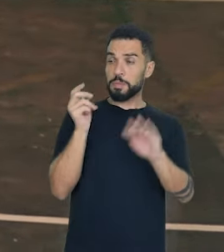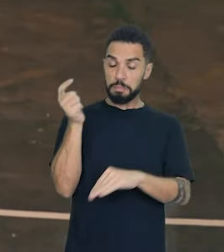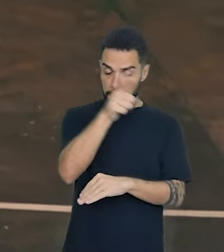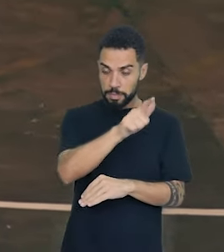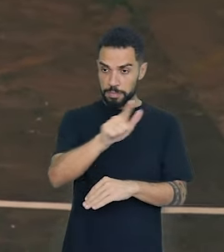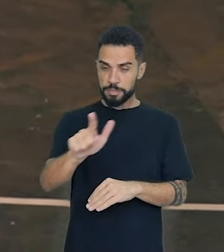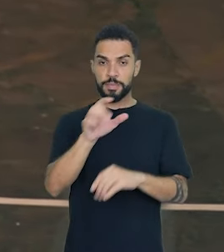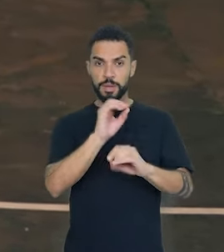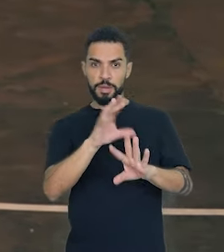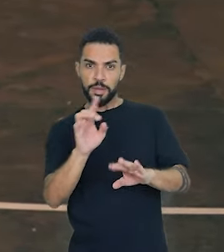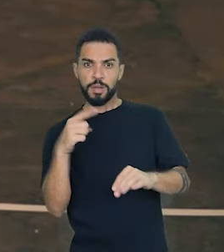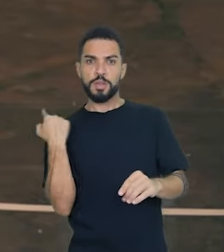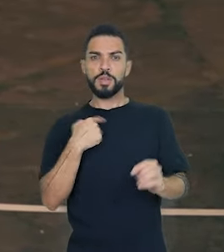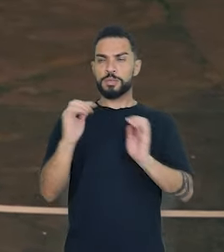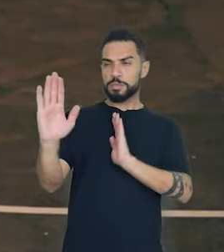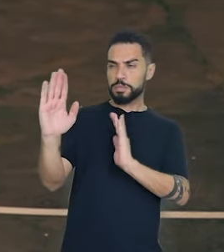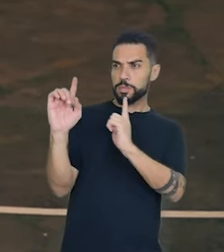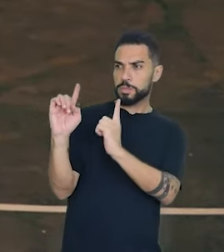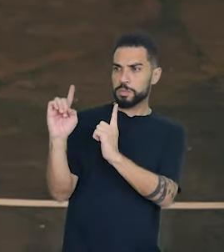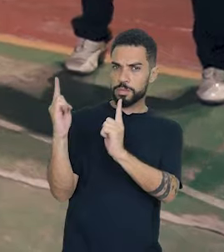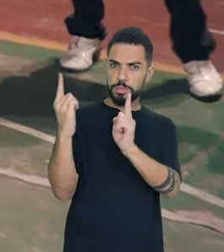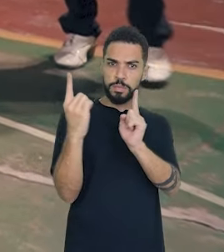Certo? Você tem que parar aqui, ó.